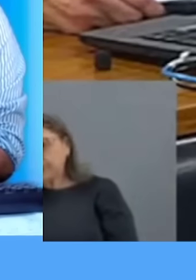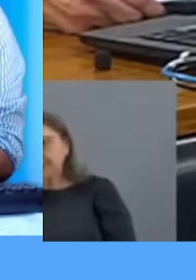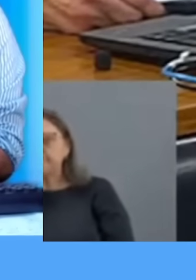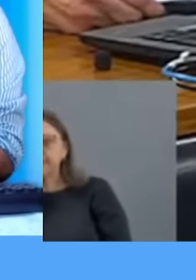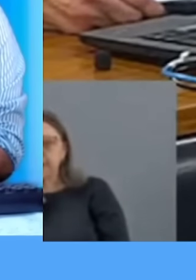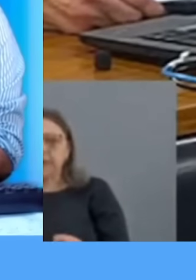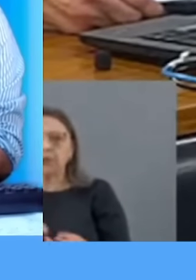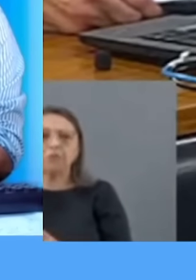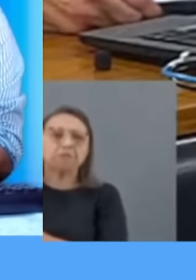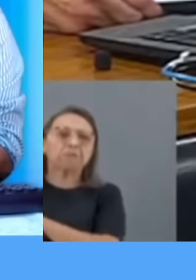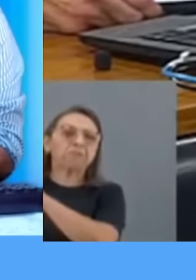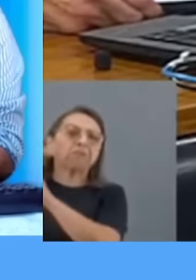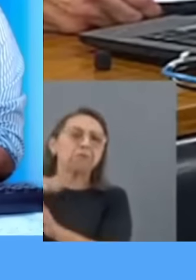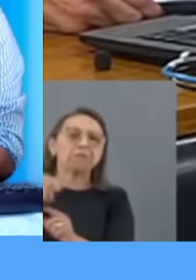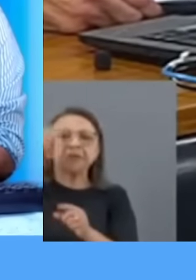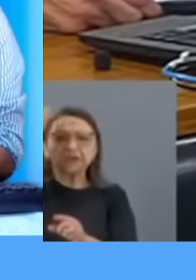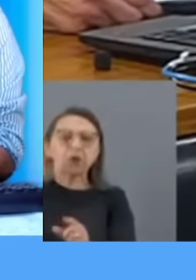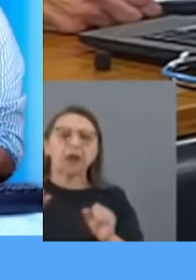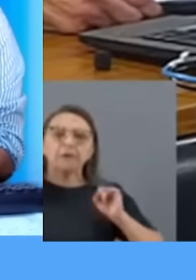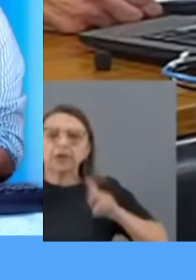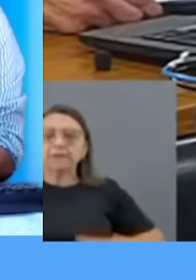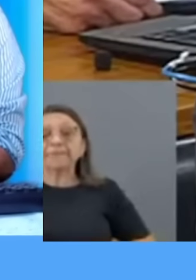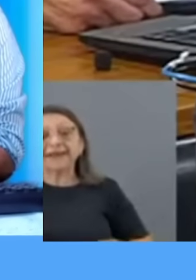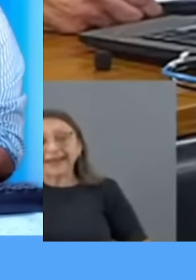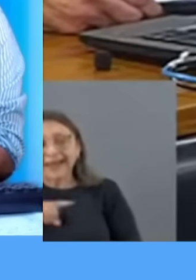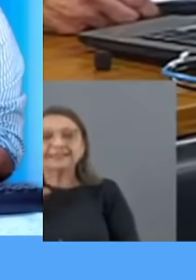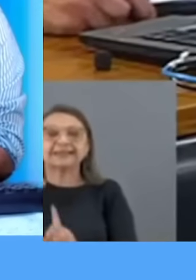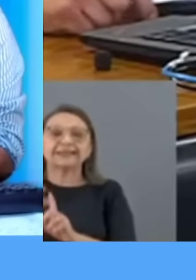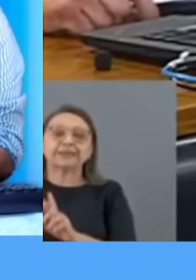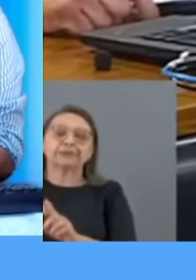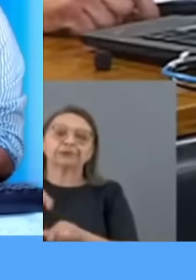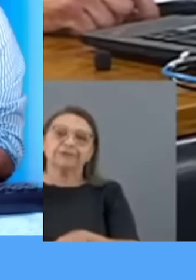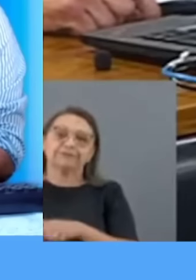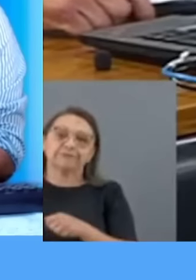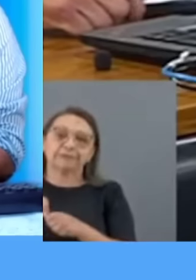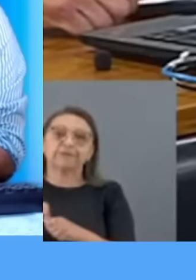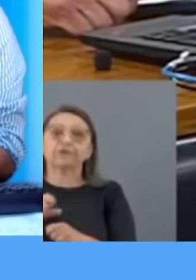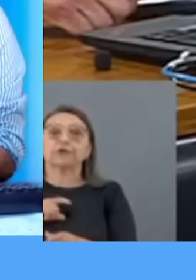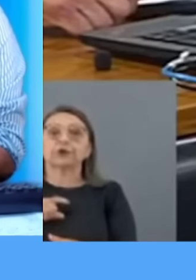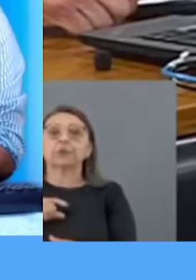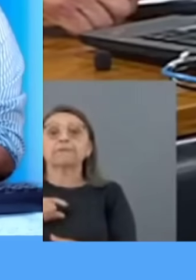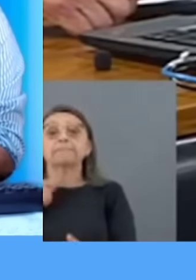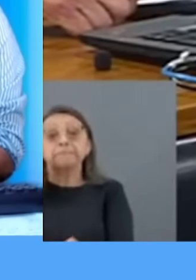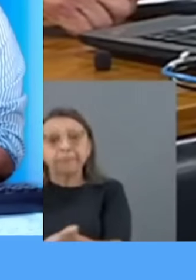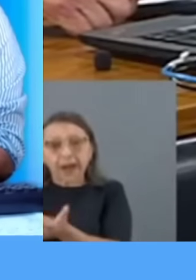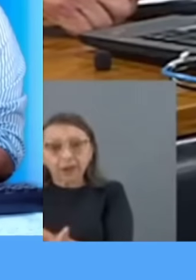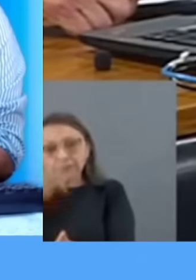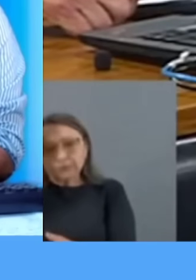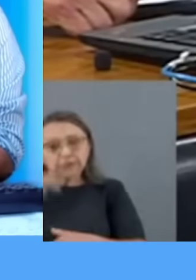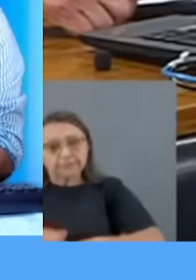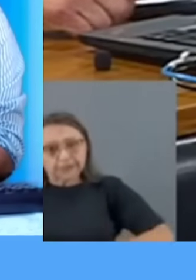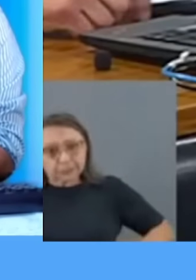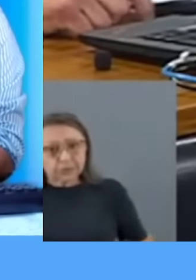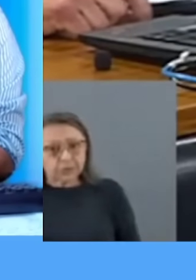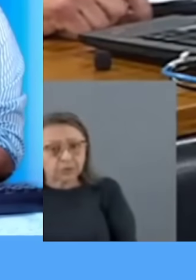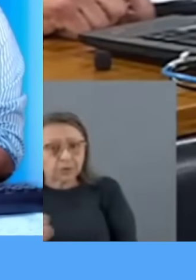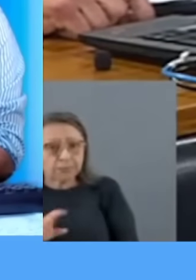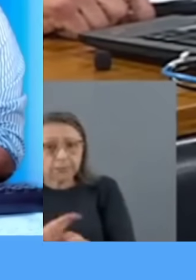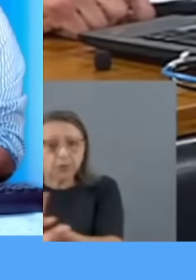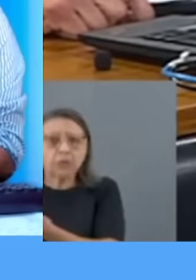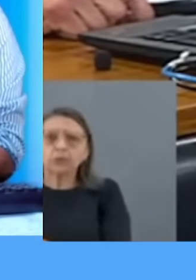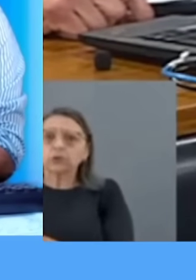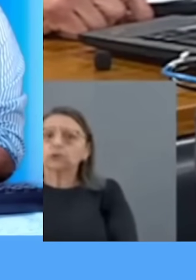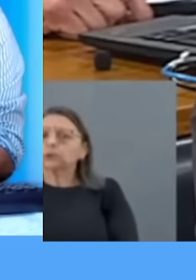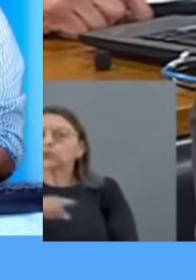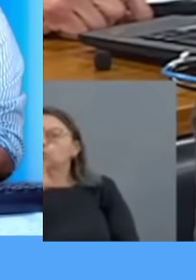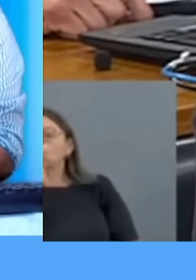paraquedistas aposentados para esse tipo de ato e foram regimentados por financiadores. Por isso vocês encontraram tanta